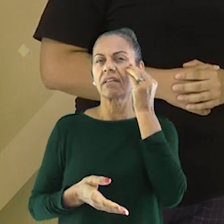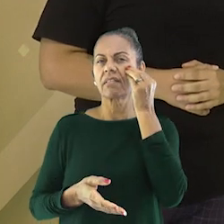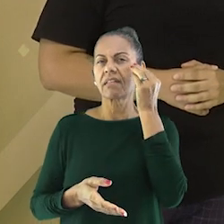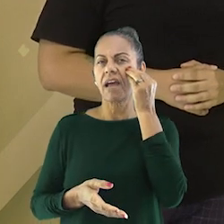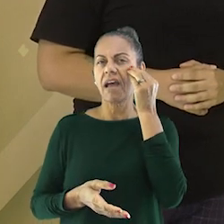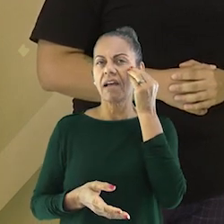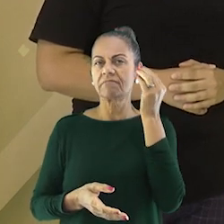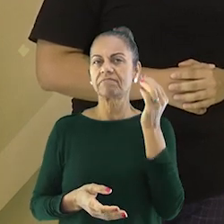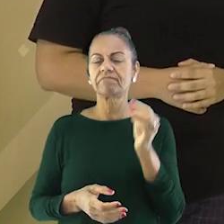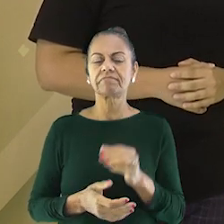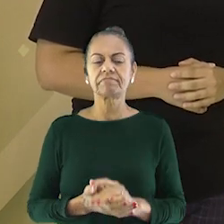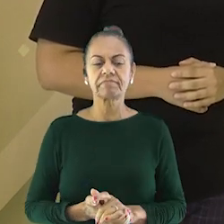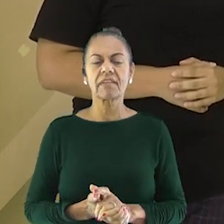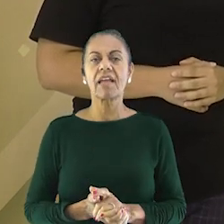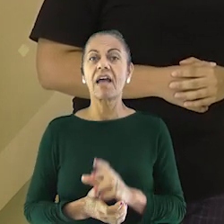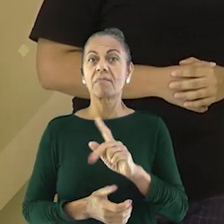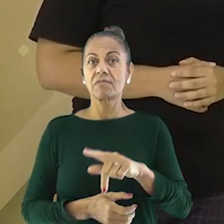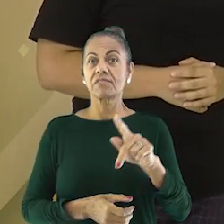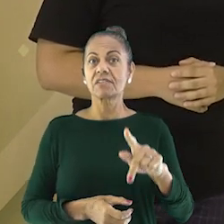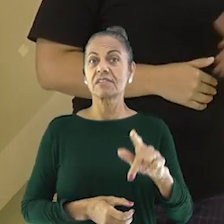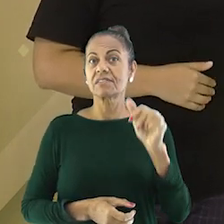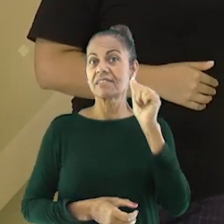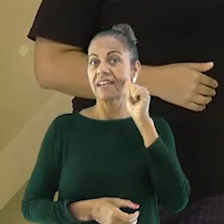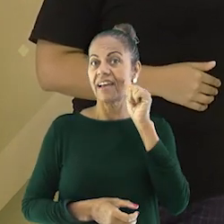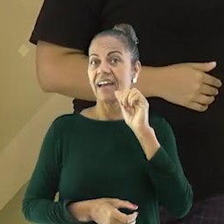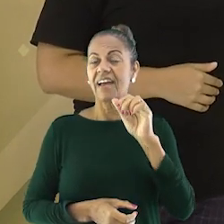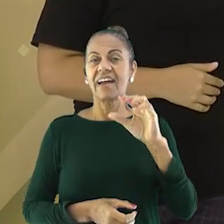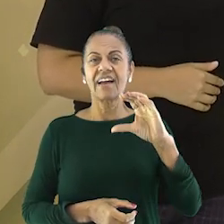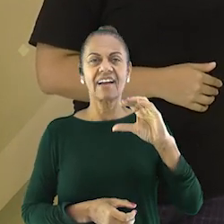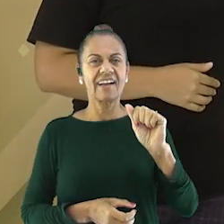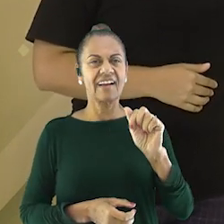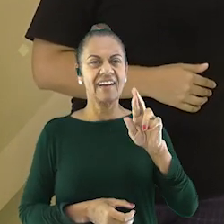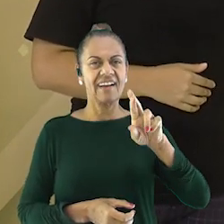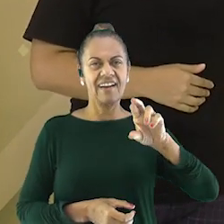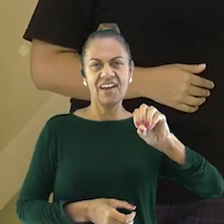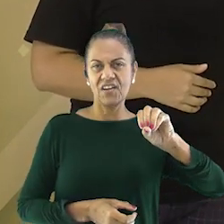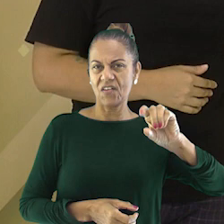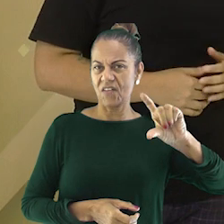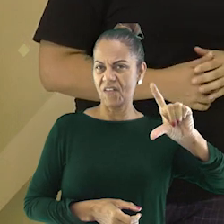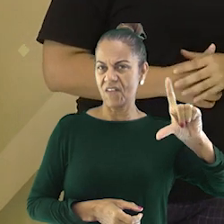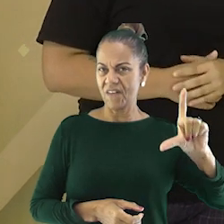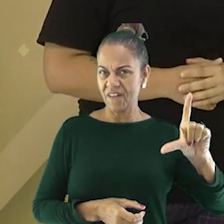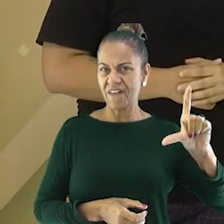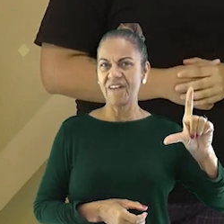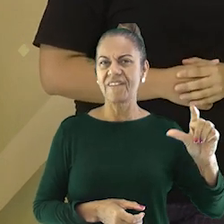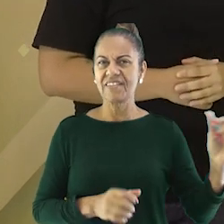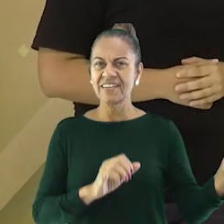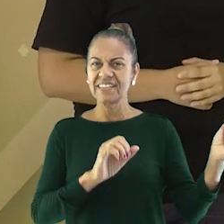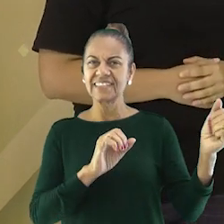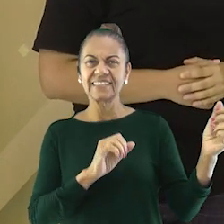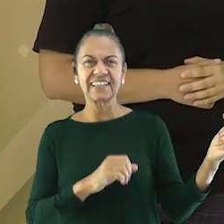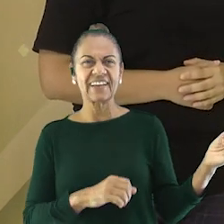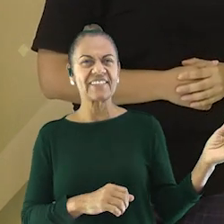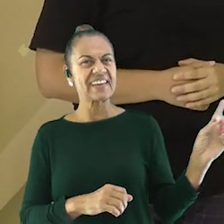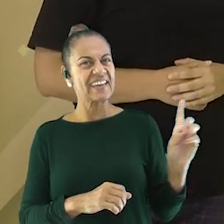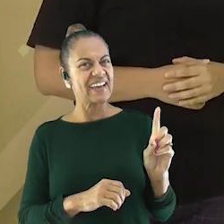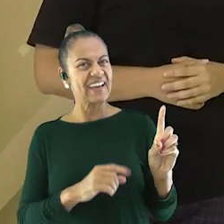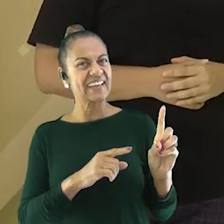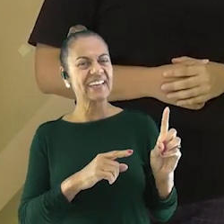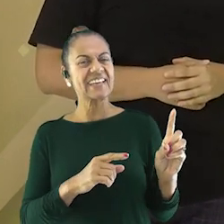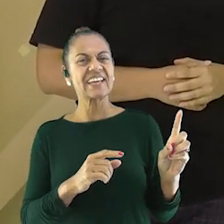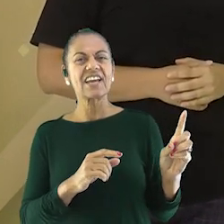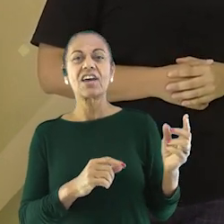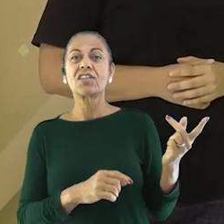A professora Carol veio nos ajudar hoje. Olá, Carol! Hey pessoal! Então, ela e eu vamos